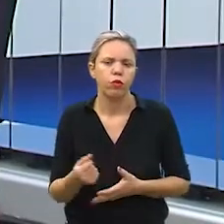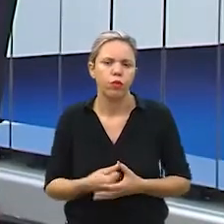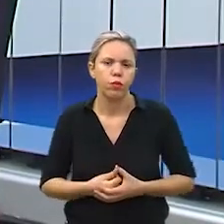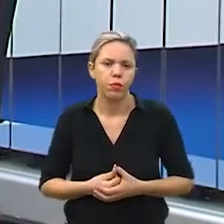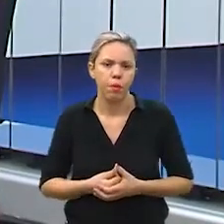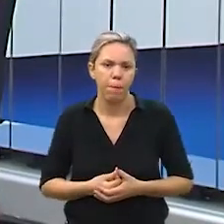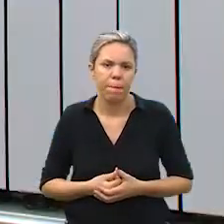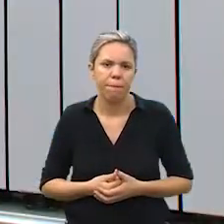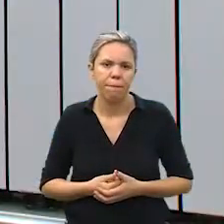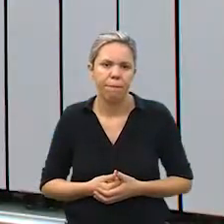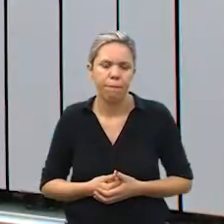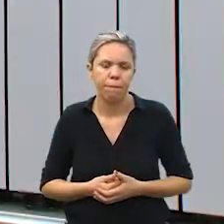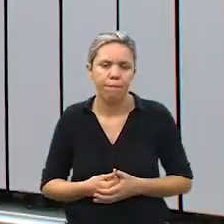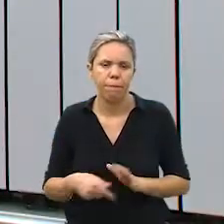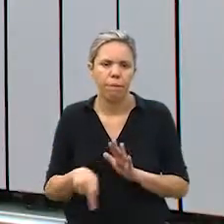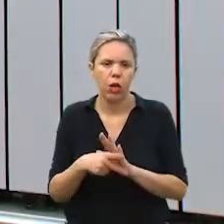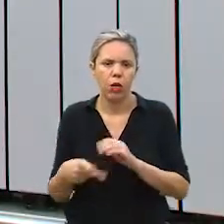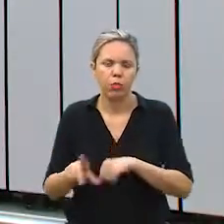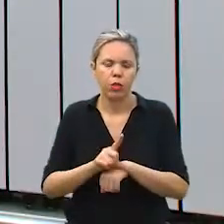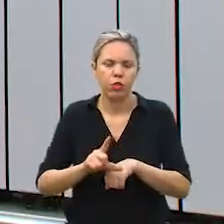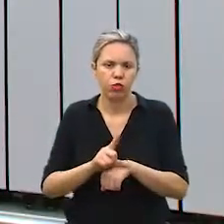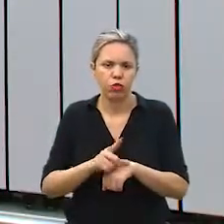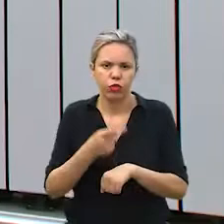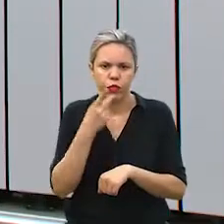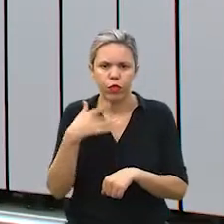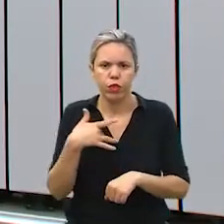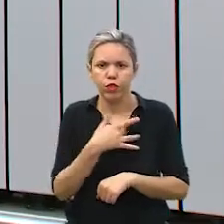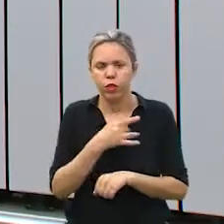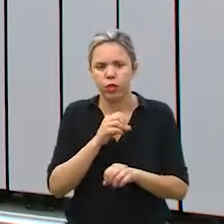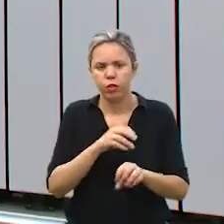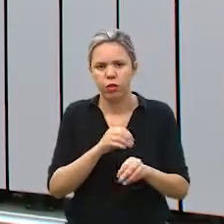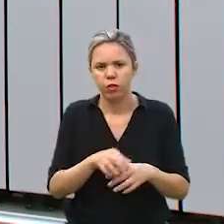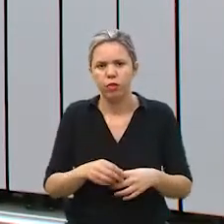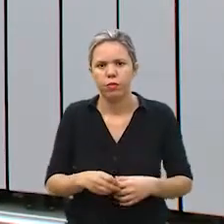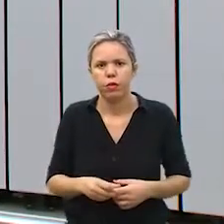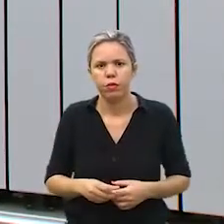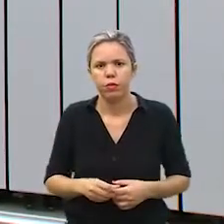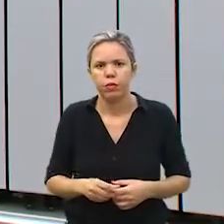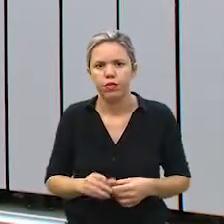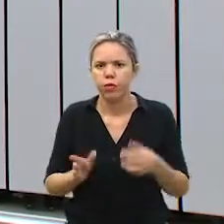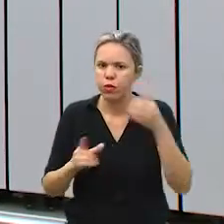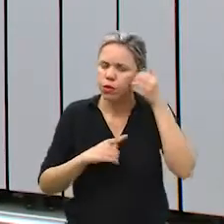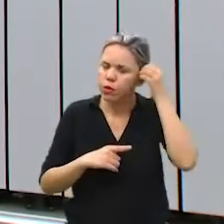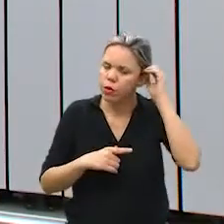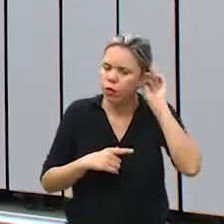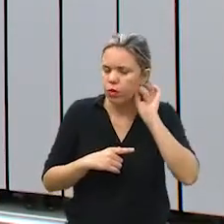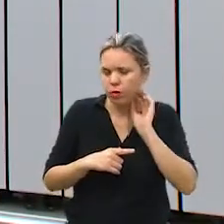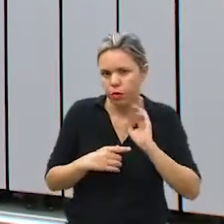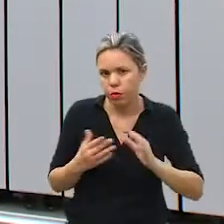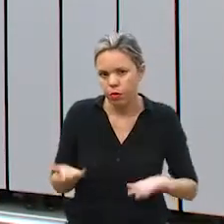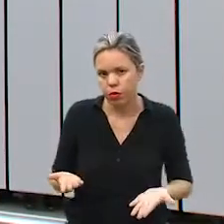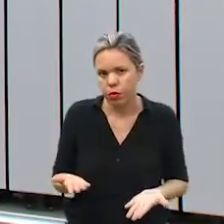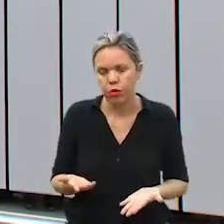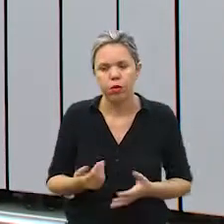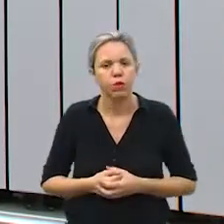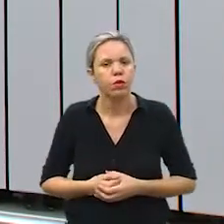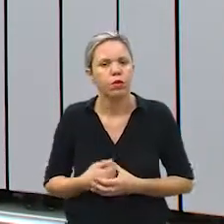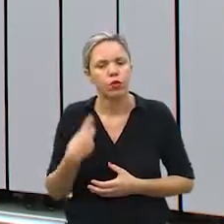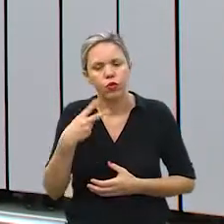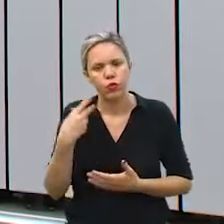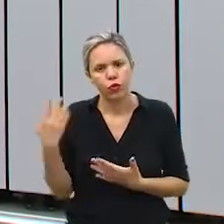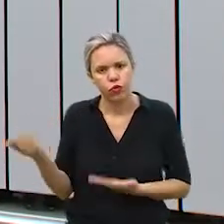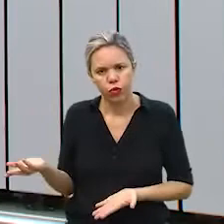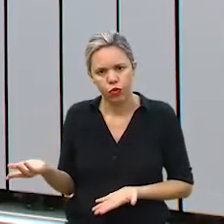orçamento? Bom, a própria legislação já diz que é na saúde e na educação, né? Então nós já temos que ter o nosso